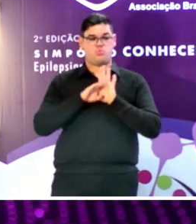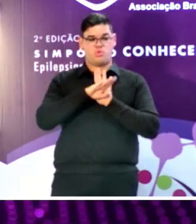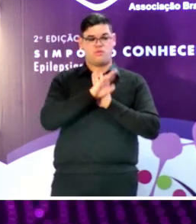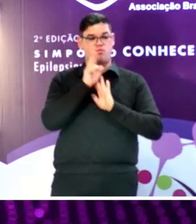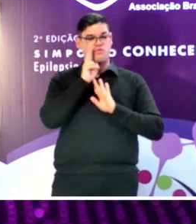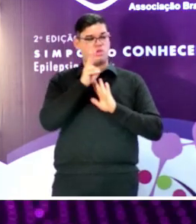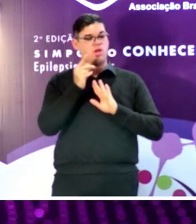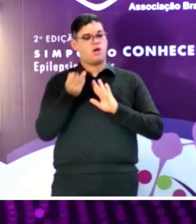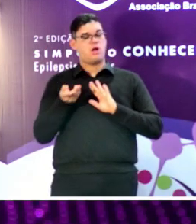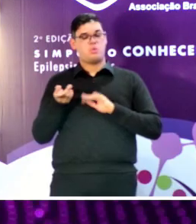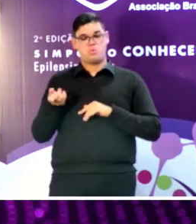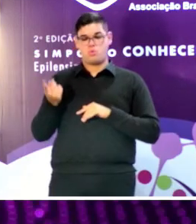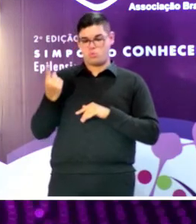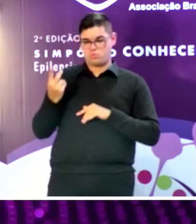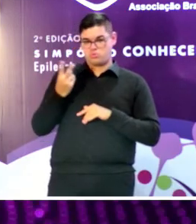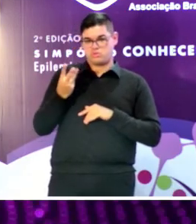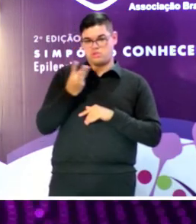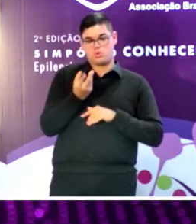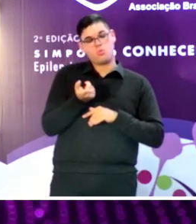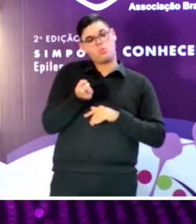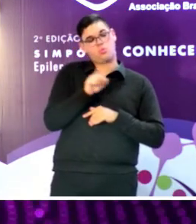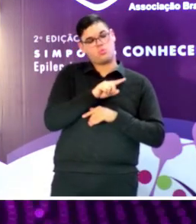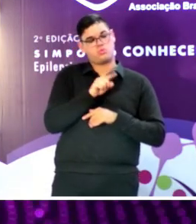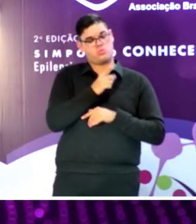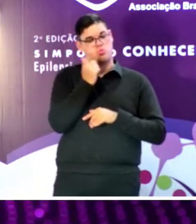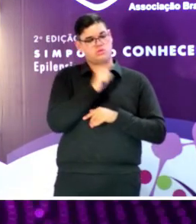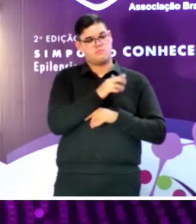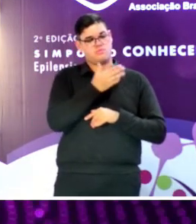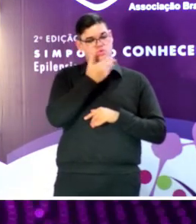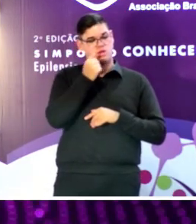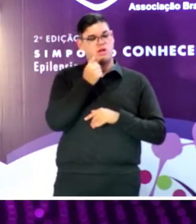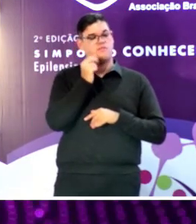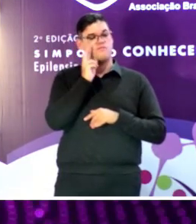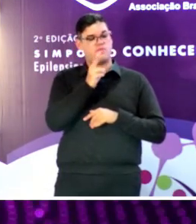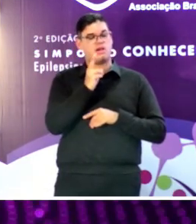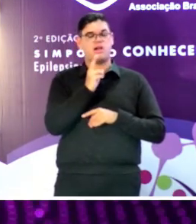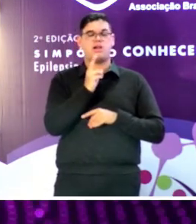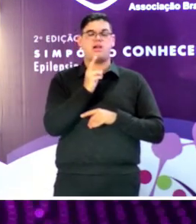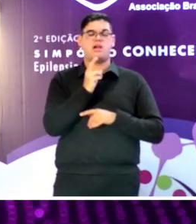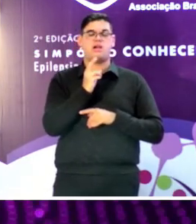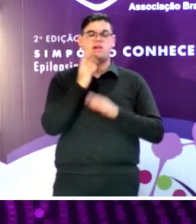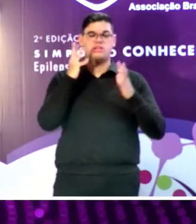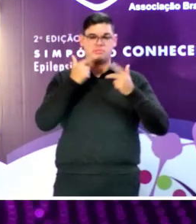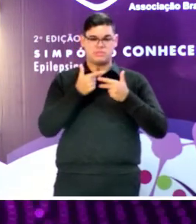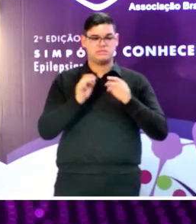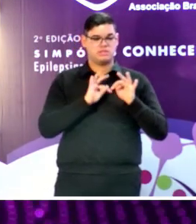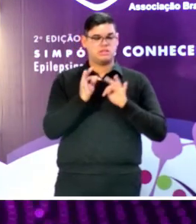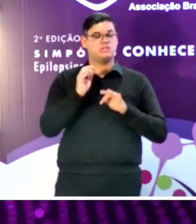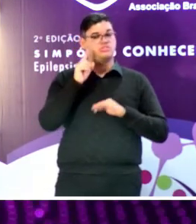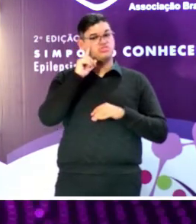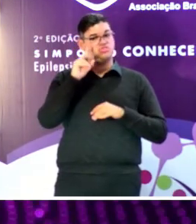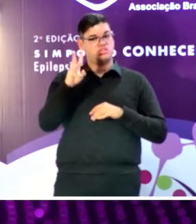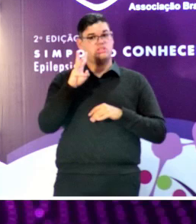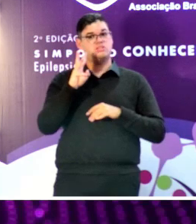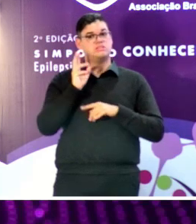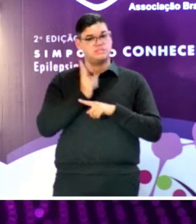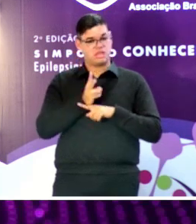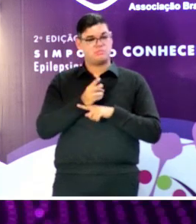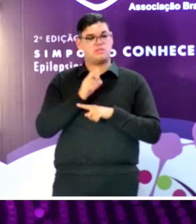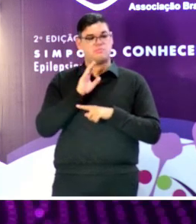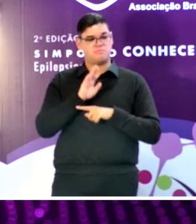a atividade da enzima desses animais que são tratados. Eles são tratados também 3 dias com a BD15.